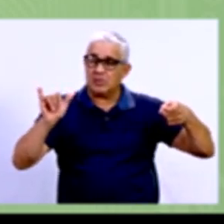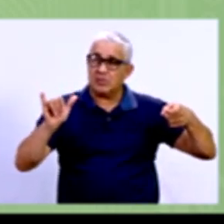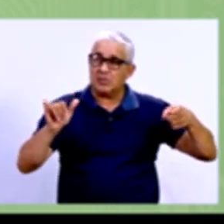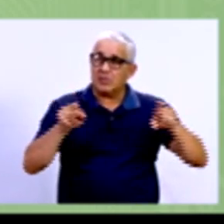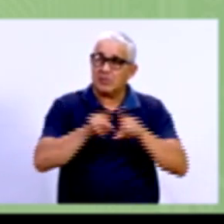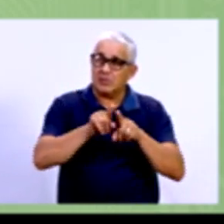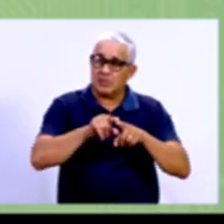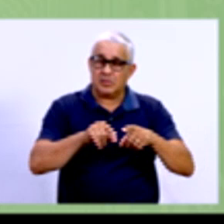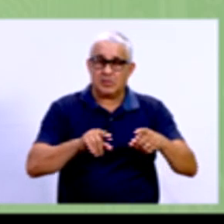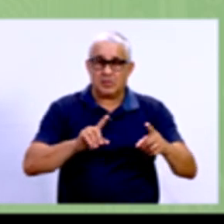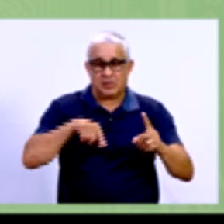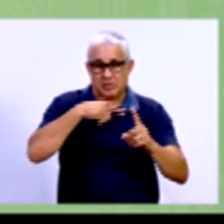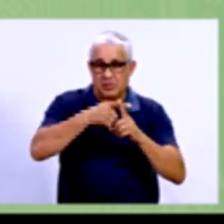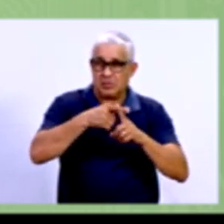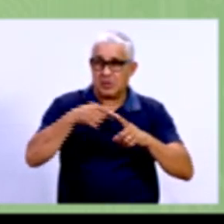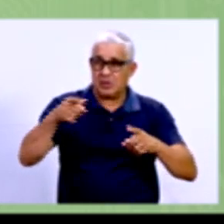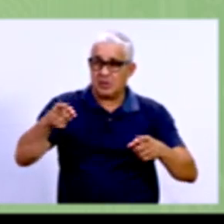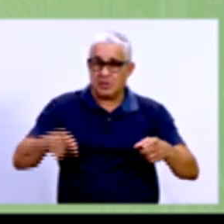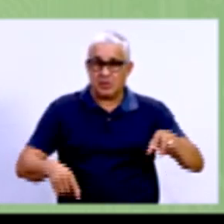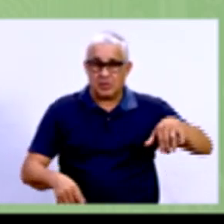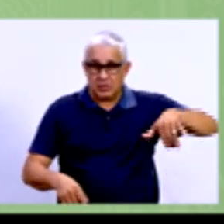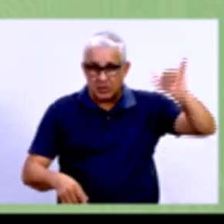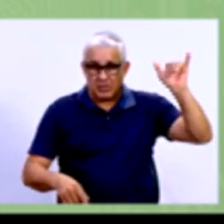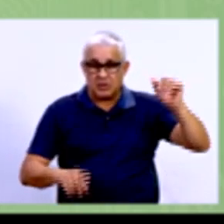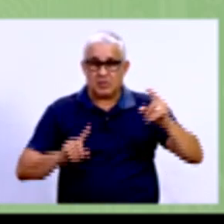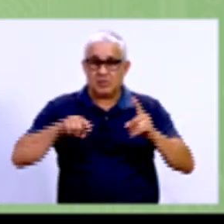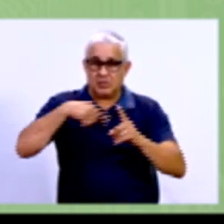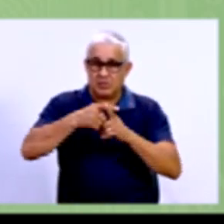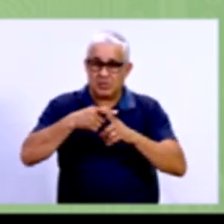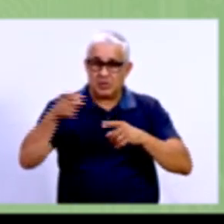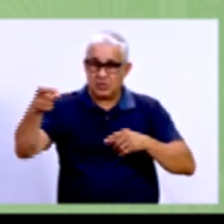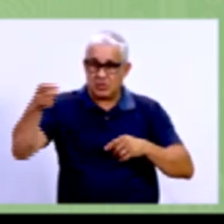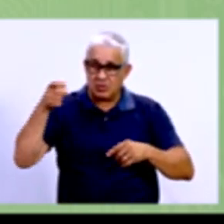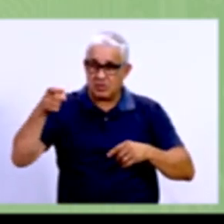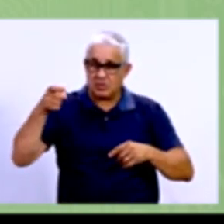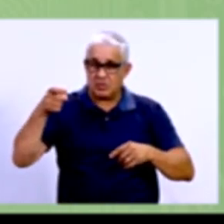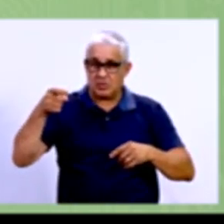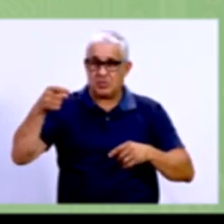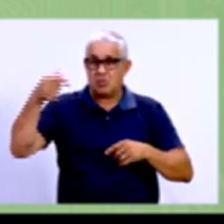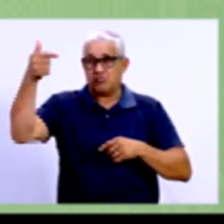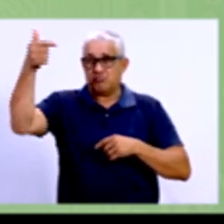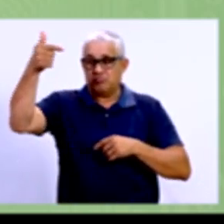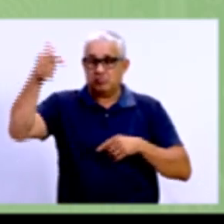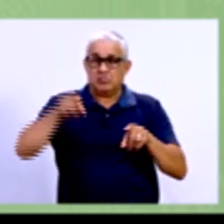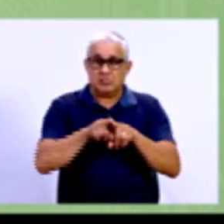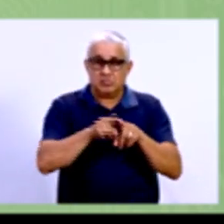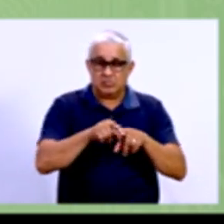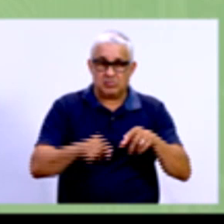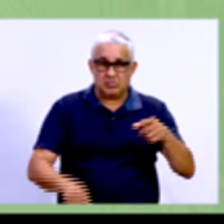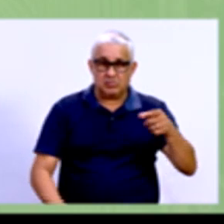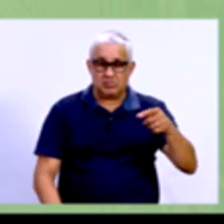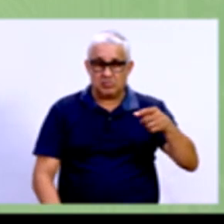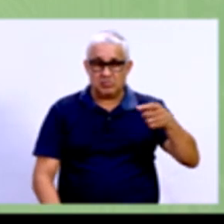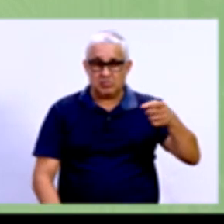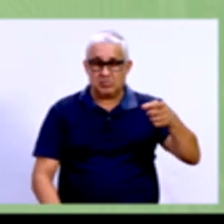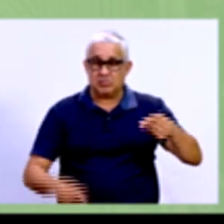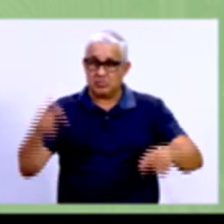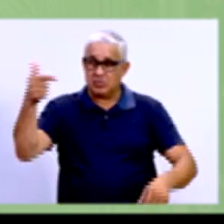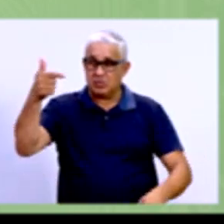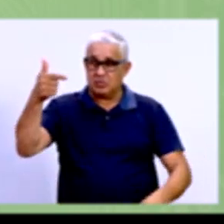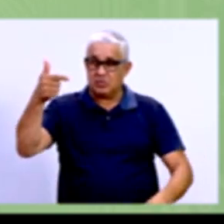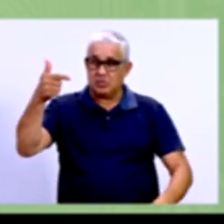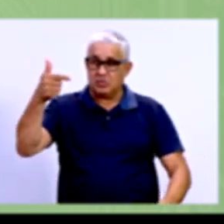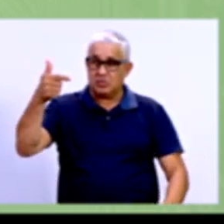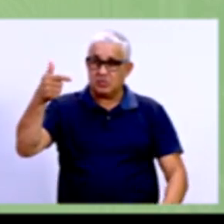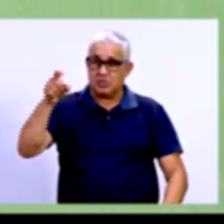y, a soma do total de x, a soma do total de x ao quadrado e a soma do total de x elevado ao quadrado, que nós